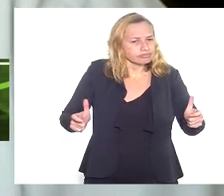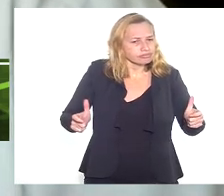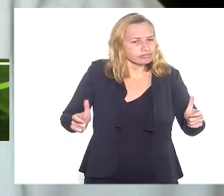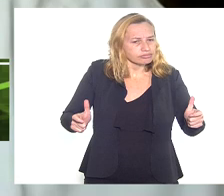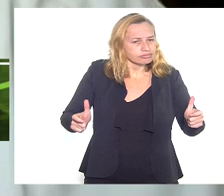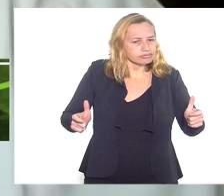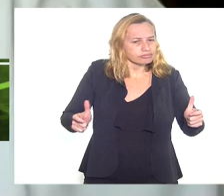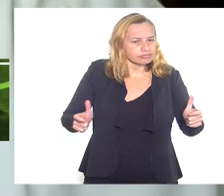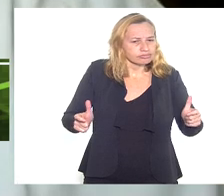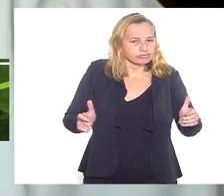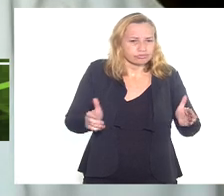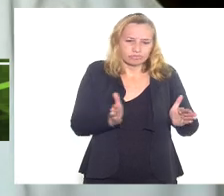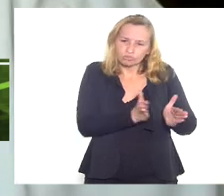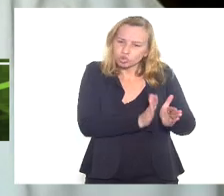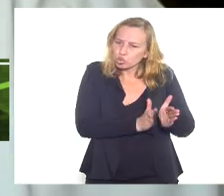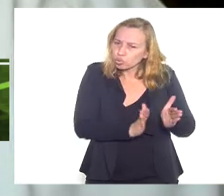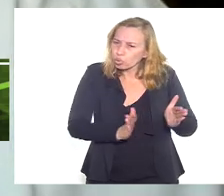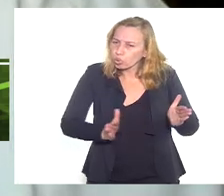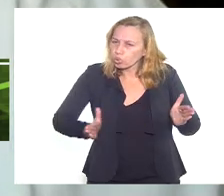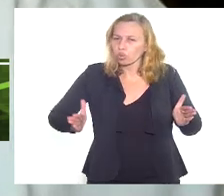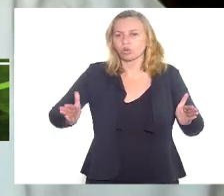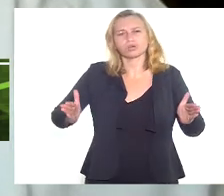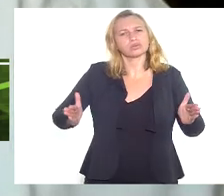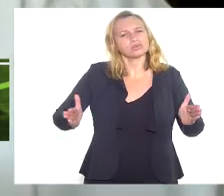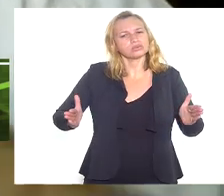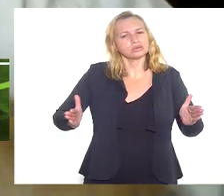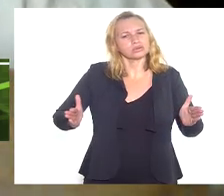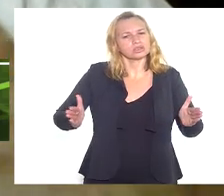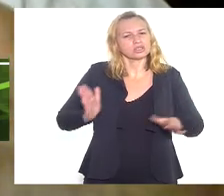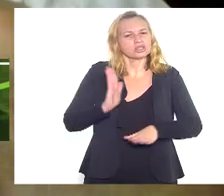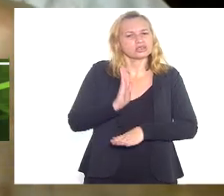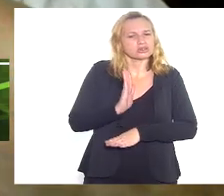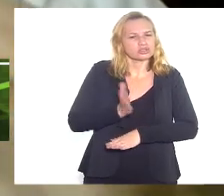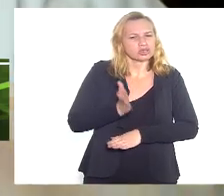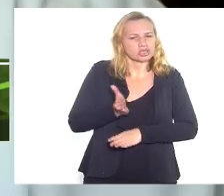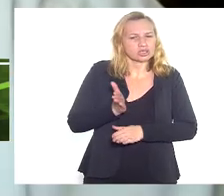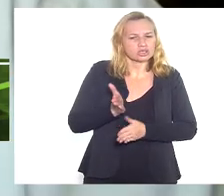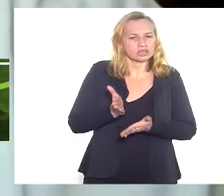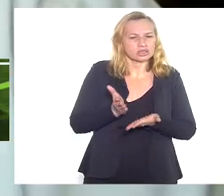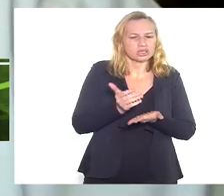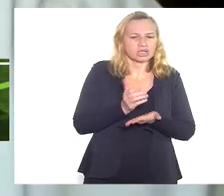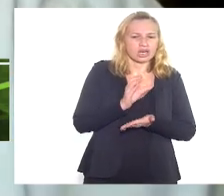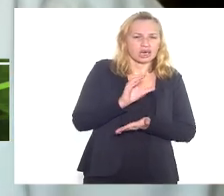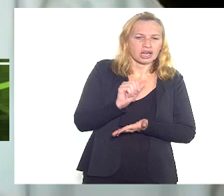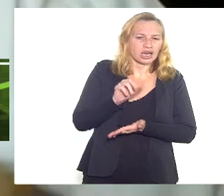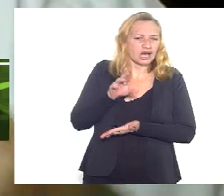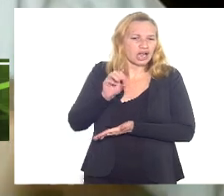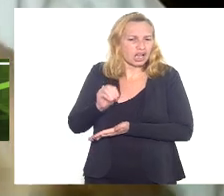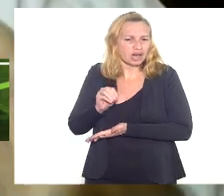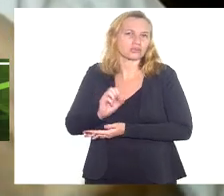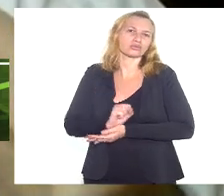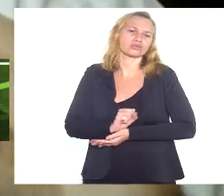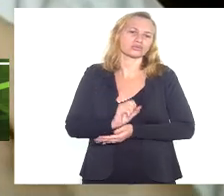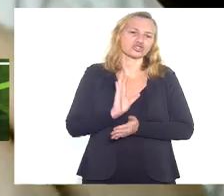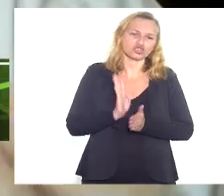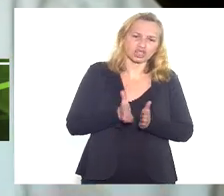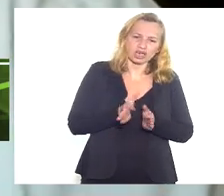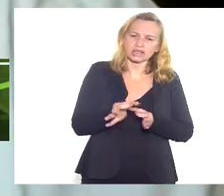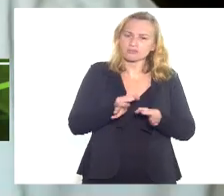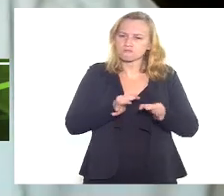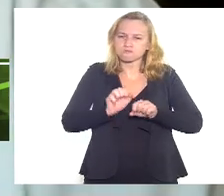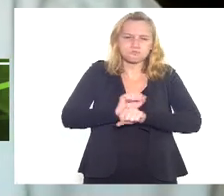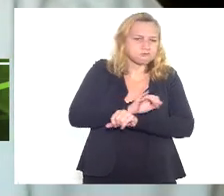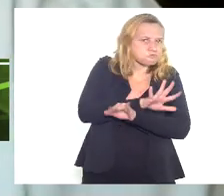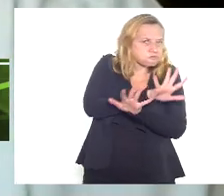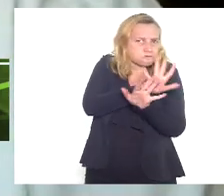desse decorrer cronológico, já deveríamos ter cadernos de encargos, essas coisas já deveriam estar todas muito